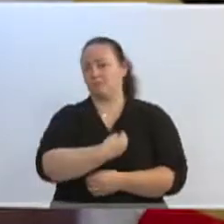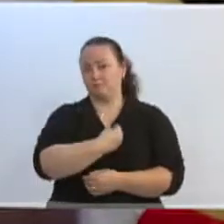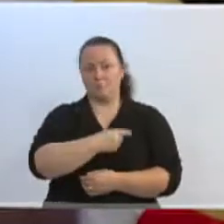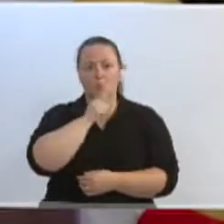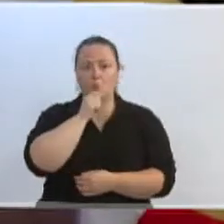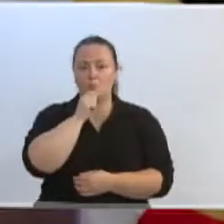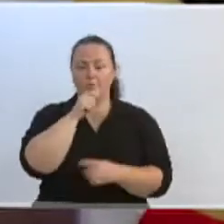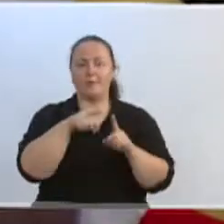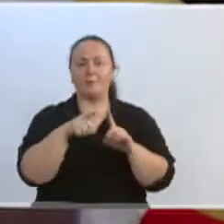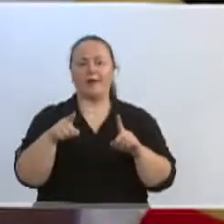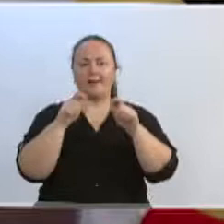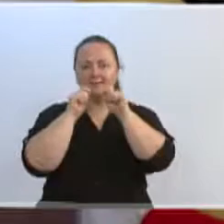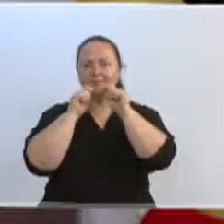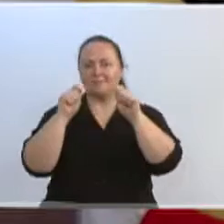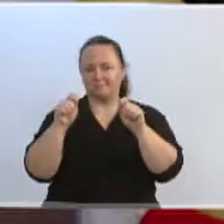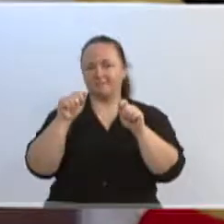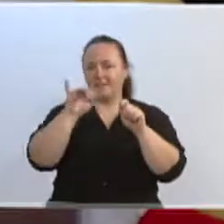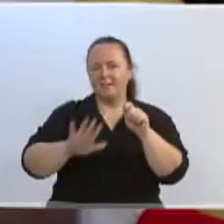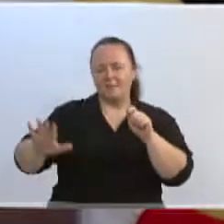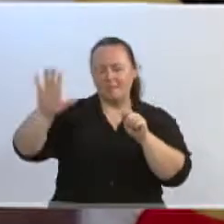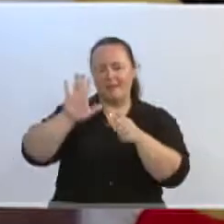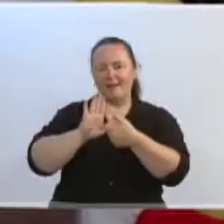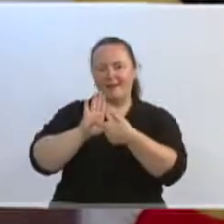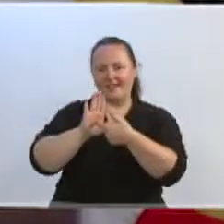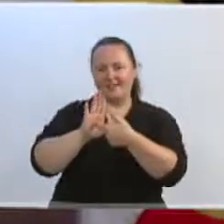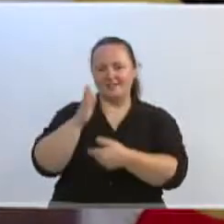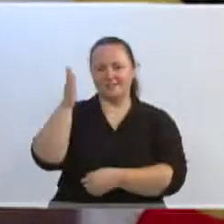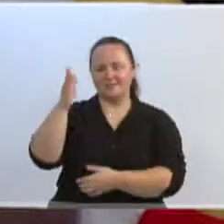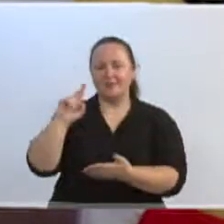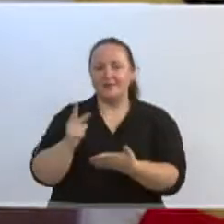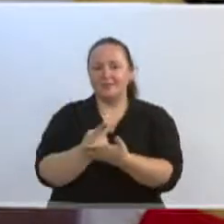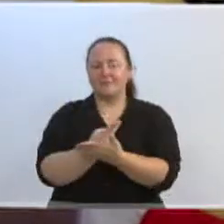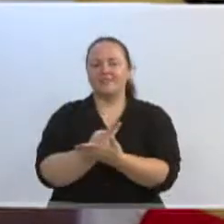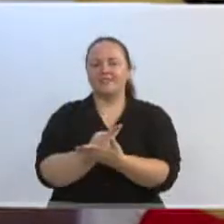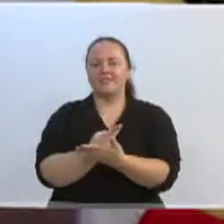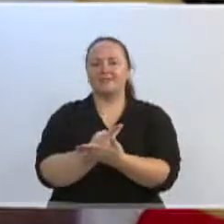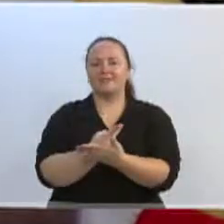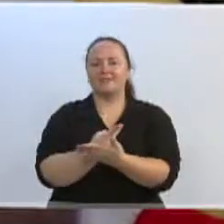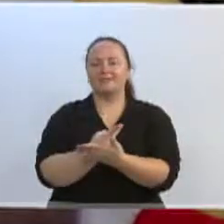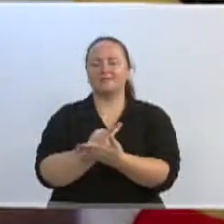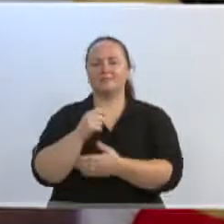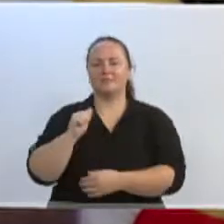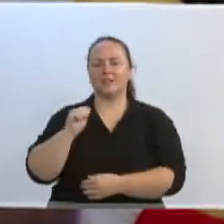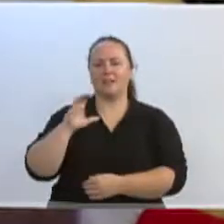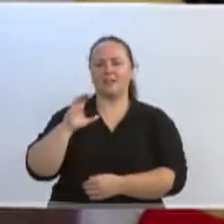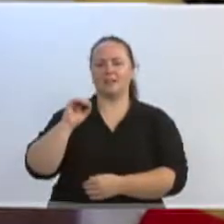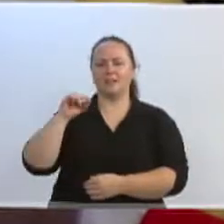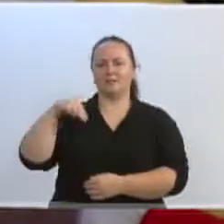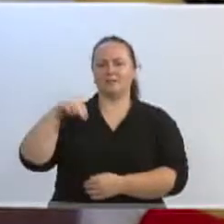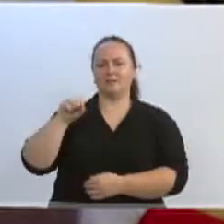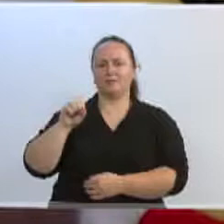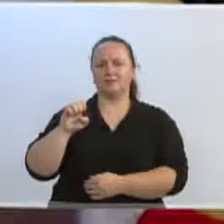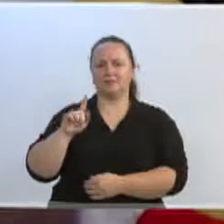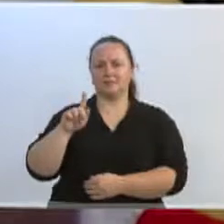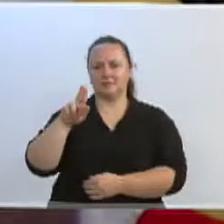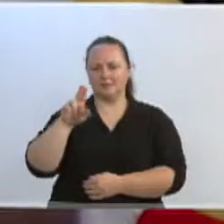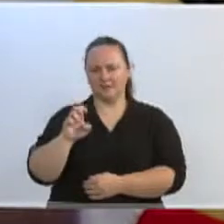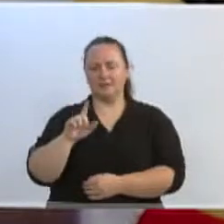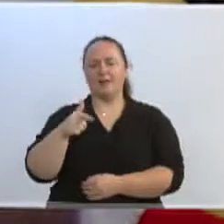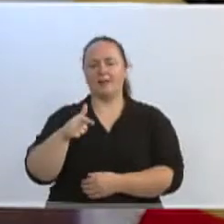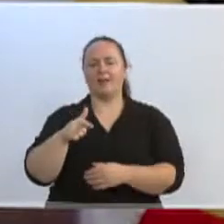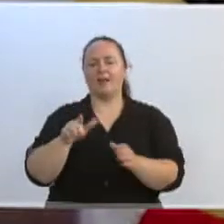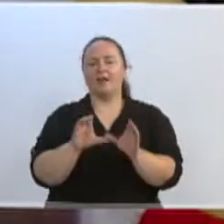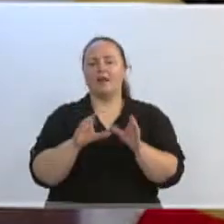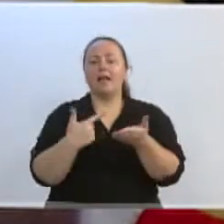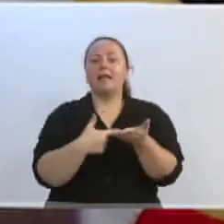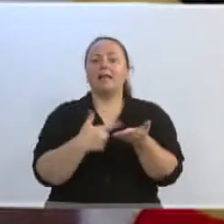assessoria a lista vai mostrar as imagens é eventos do ano a consegue seus de dona salete sobre a cartilha de segurança pública